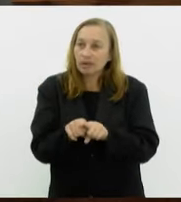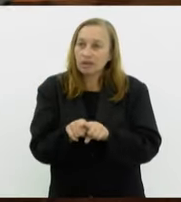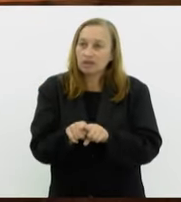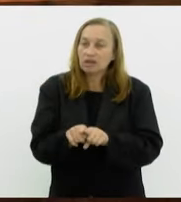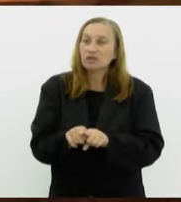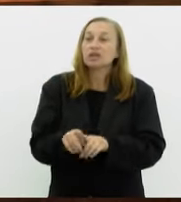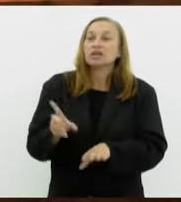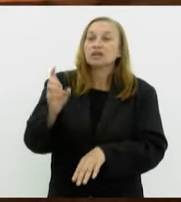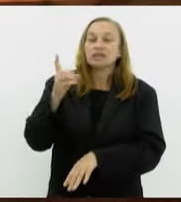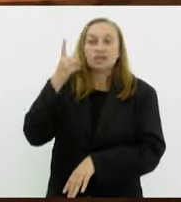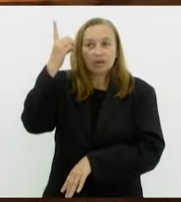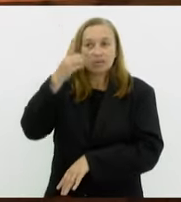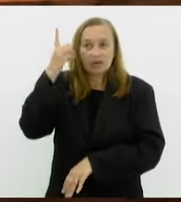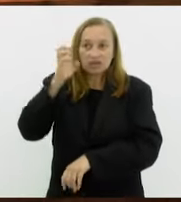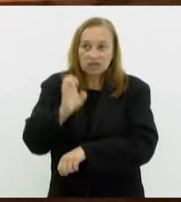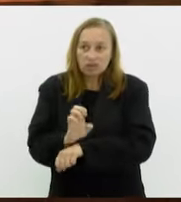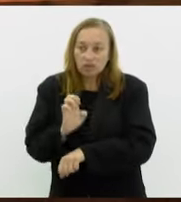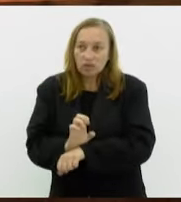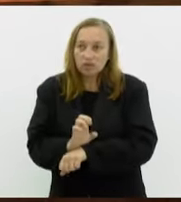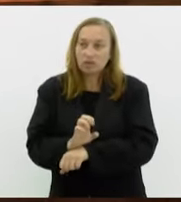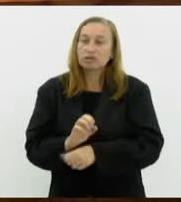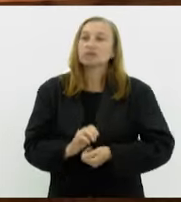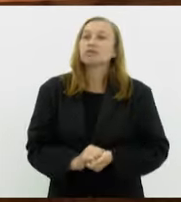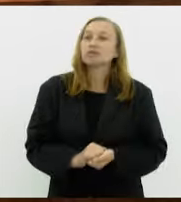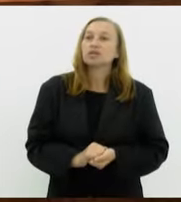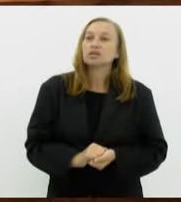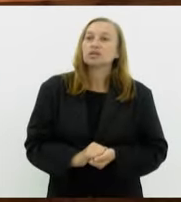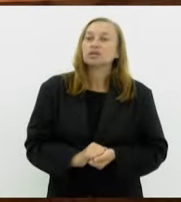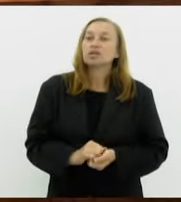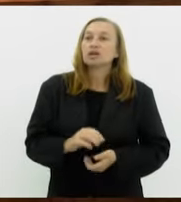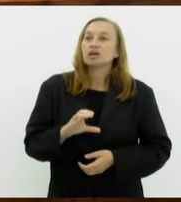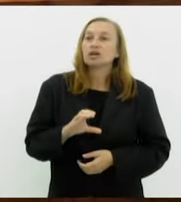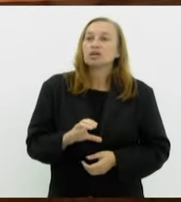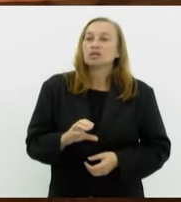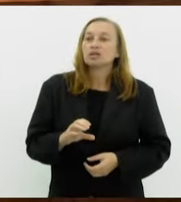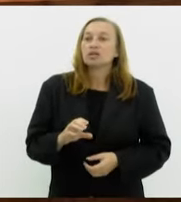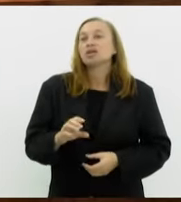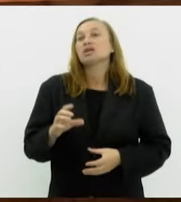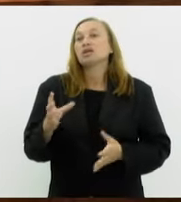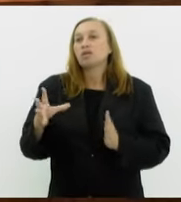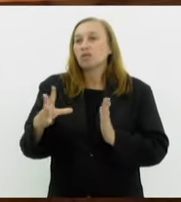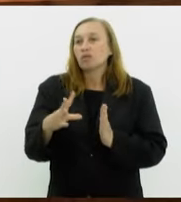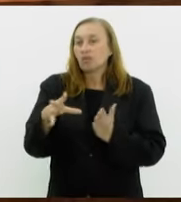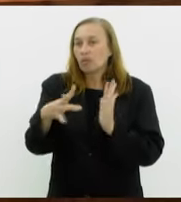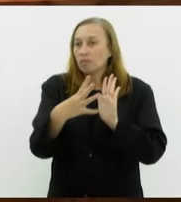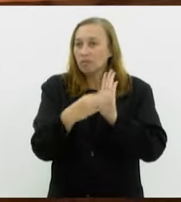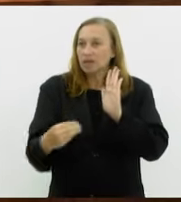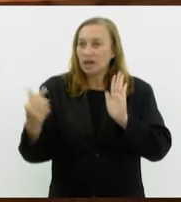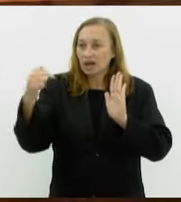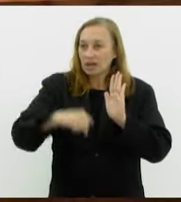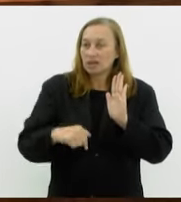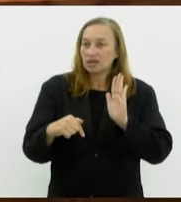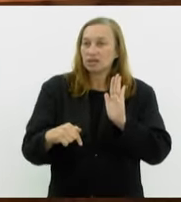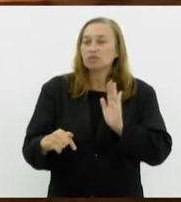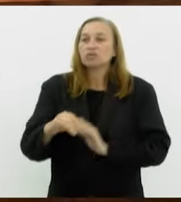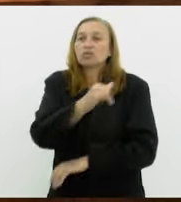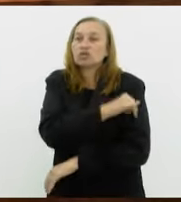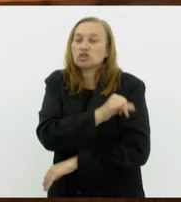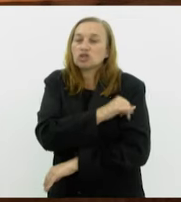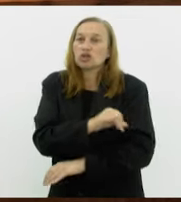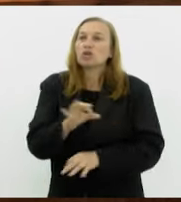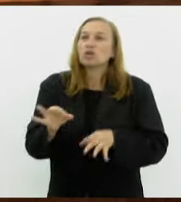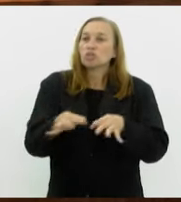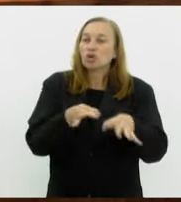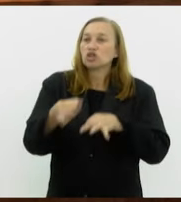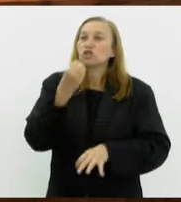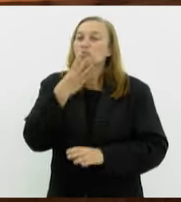deputado estadual, e espero poder fazer um Ctrl-C, Ctrl-V aqui para o Rio de Janeiro e trazer um projeto bom de escola